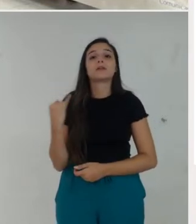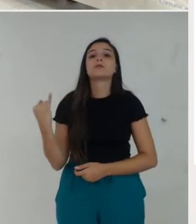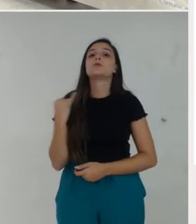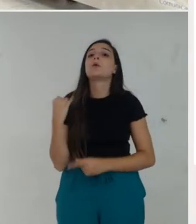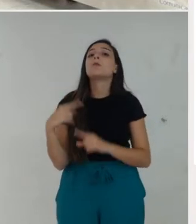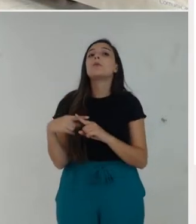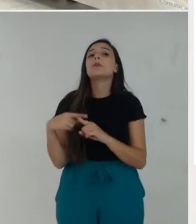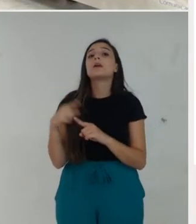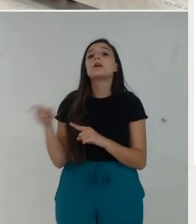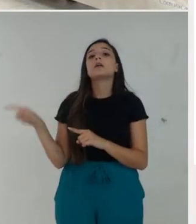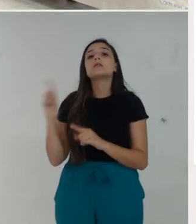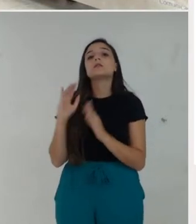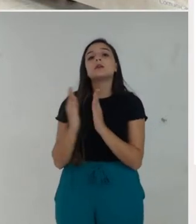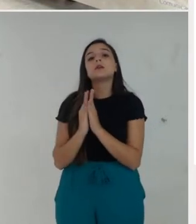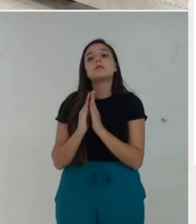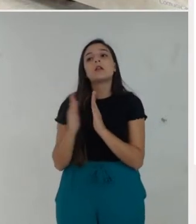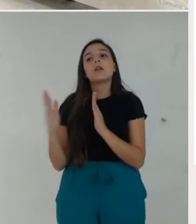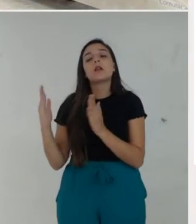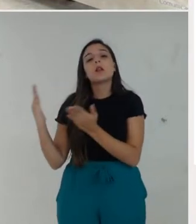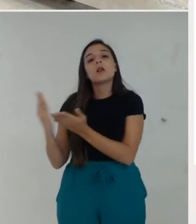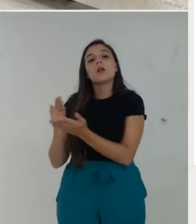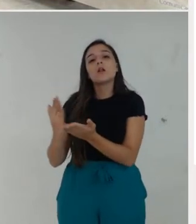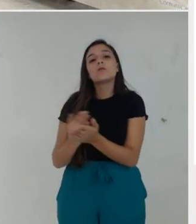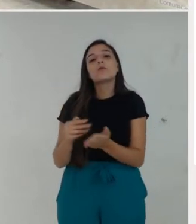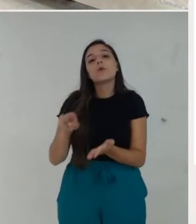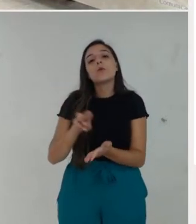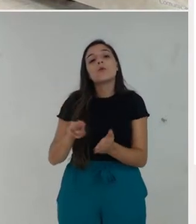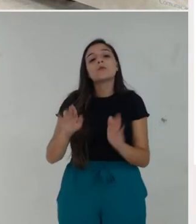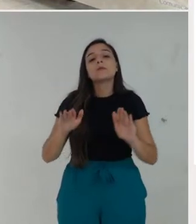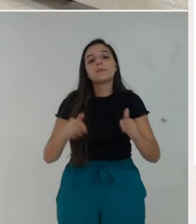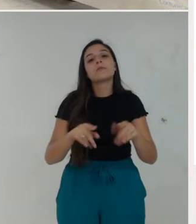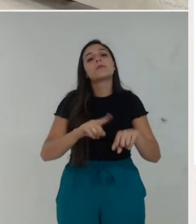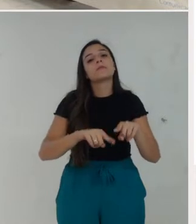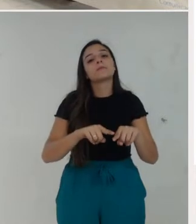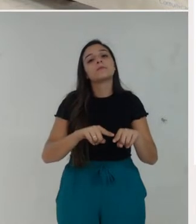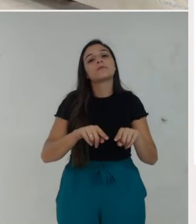são livros que são usados para essa finalidade também.